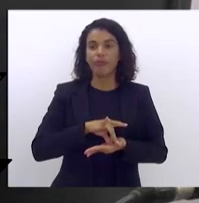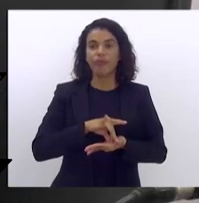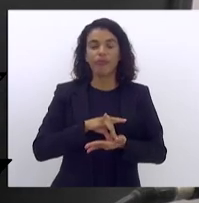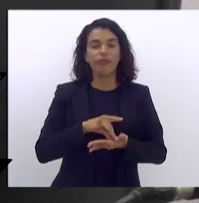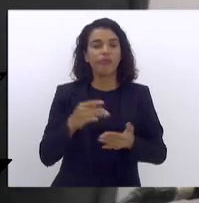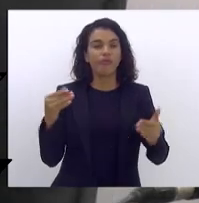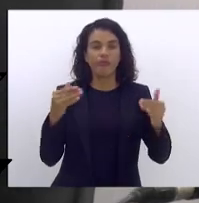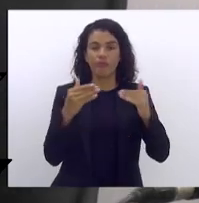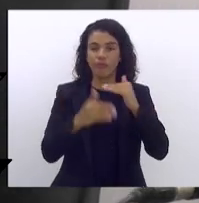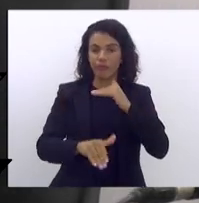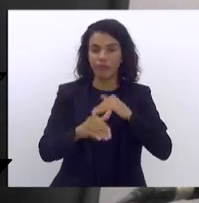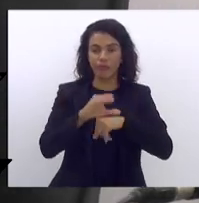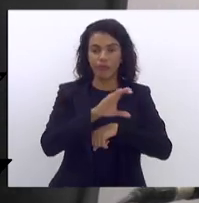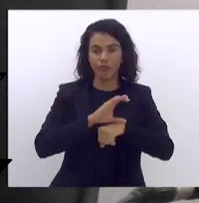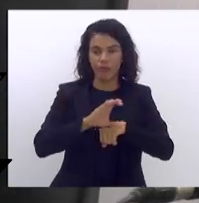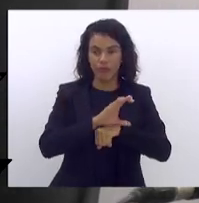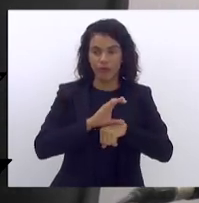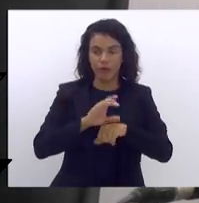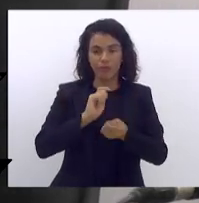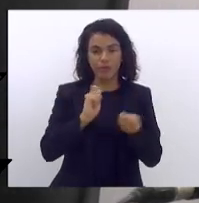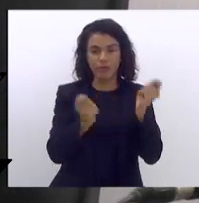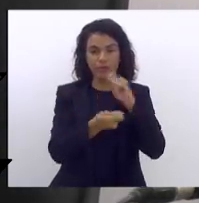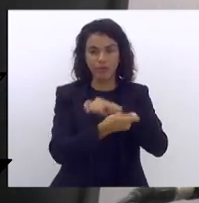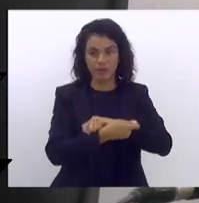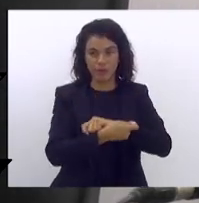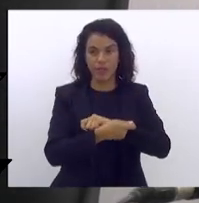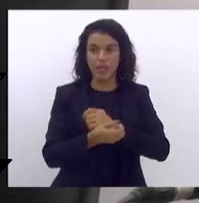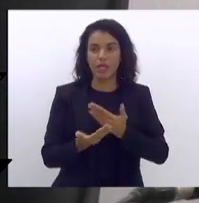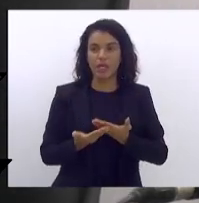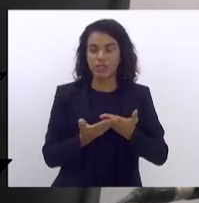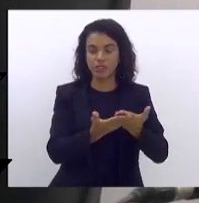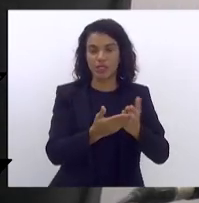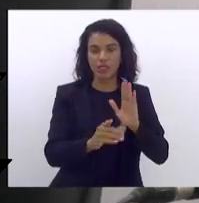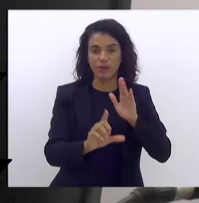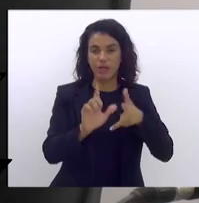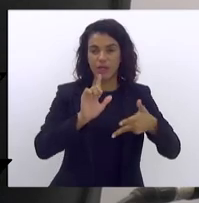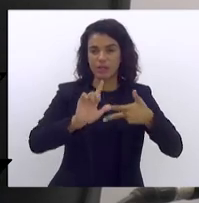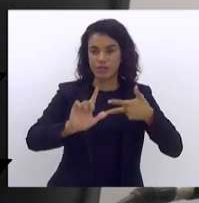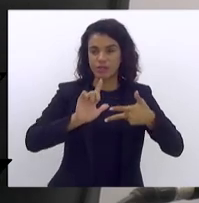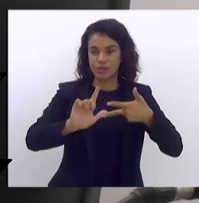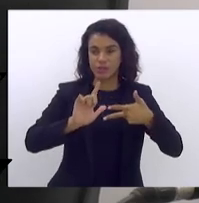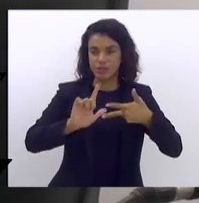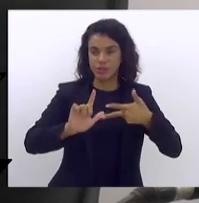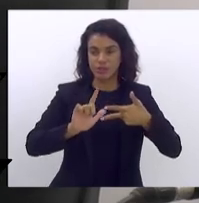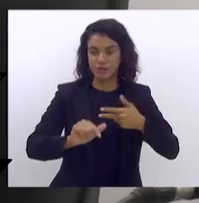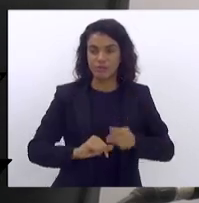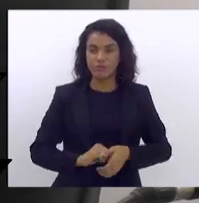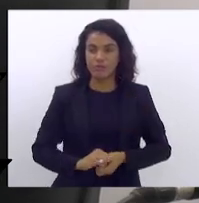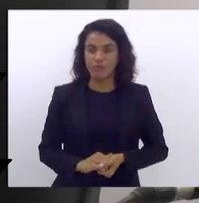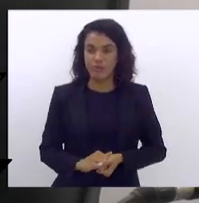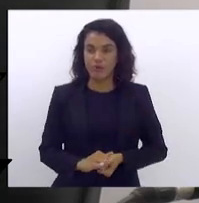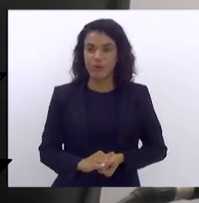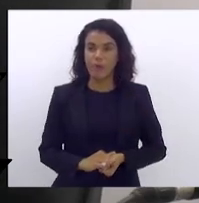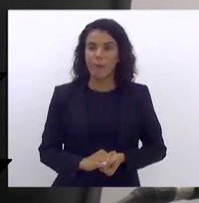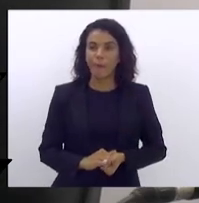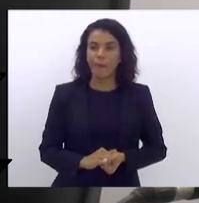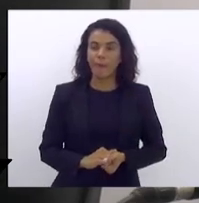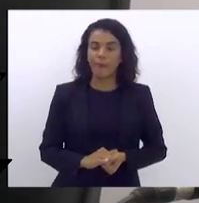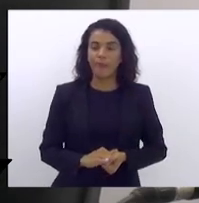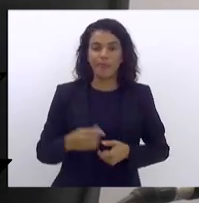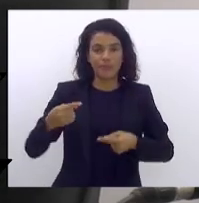pela inconstitucionalidade, concluindo por transformação em indicação legislativa. Esse é o voto em